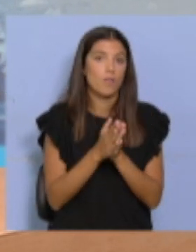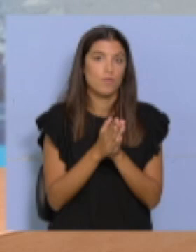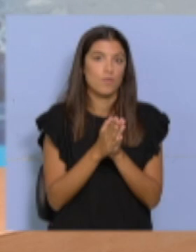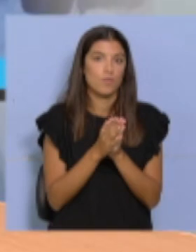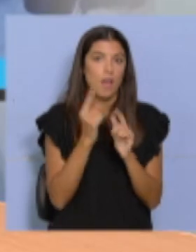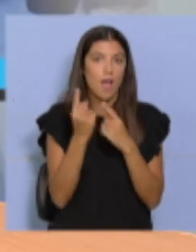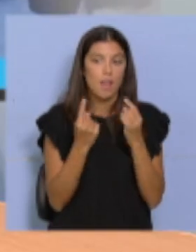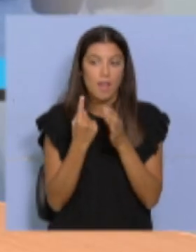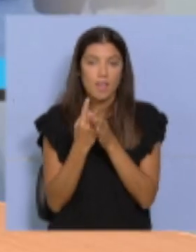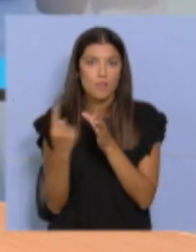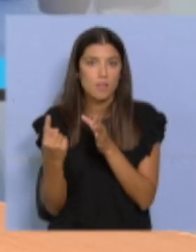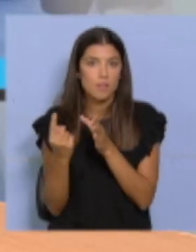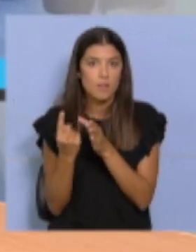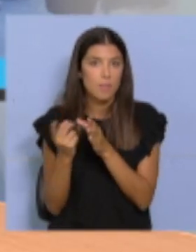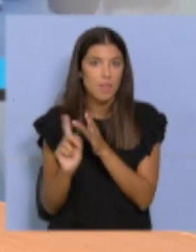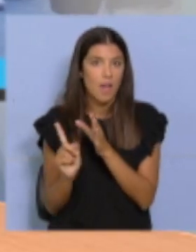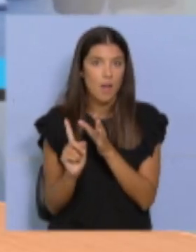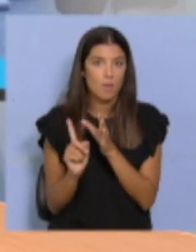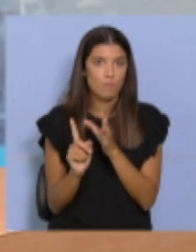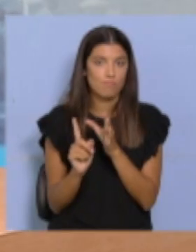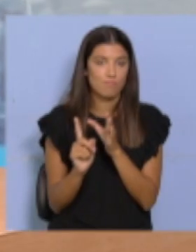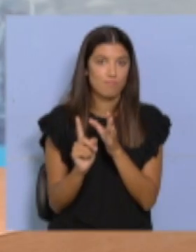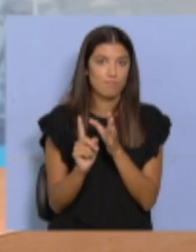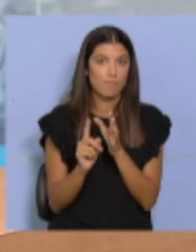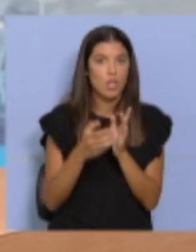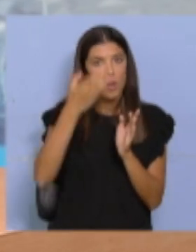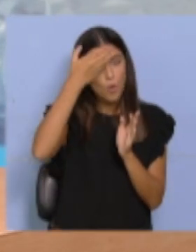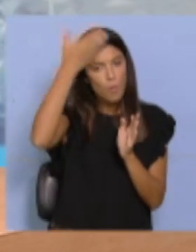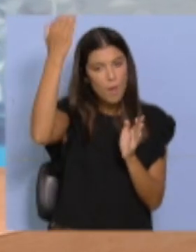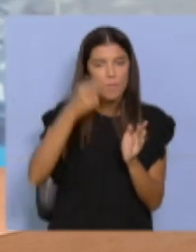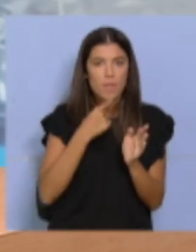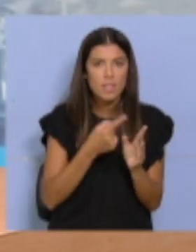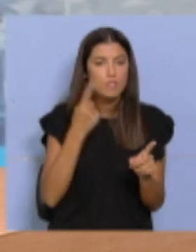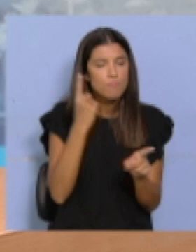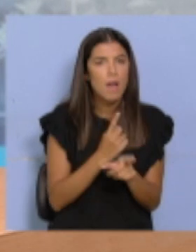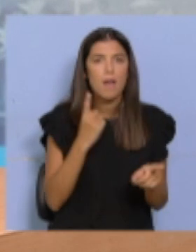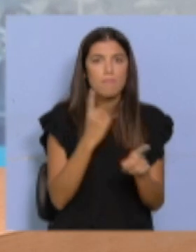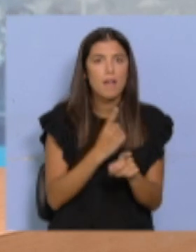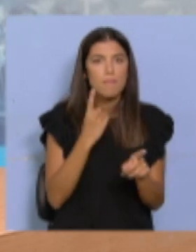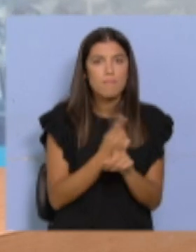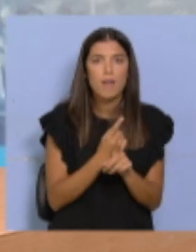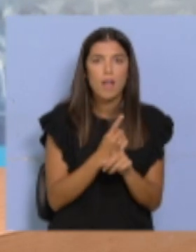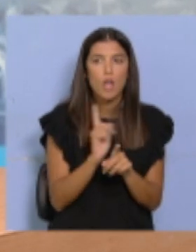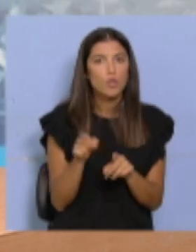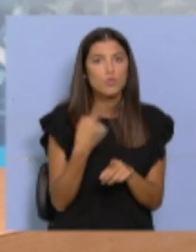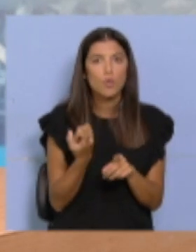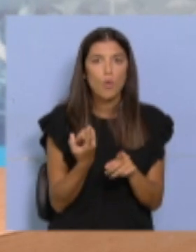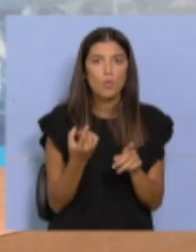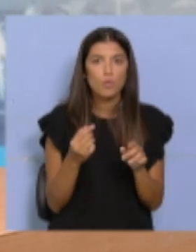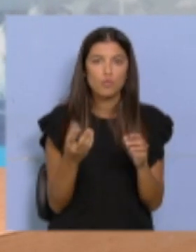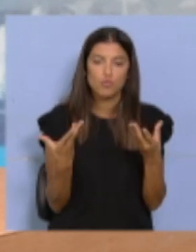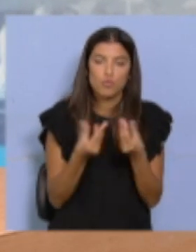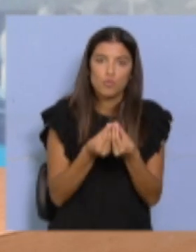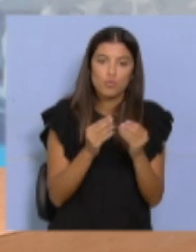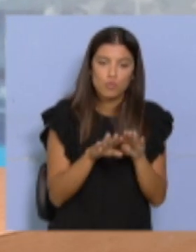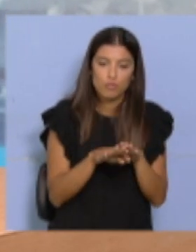Francisco tantas vezes vai insistindo. Não é? Exatamente, e que ninguém deve ficar fora dessa mesa, né? E é interessante,